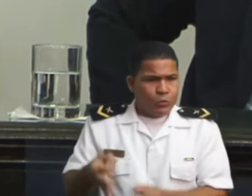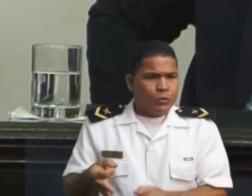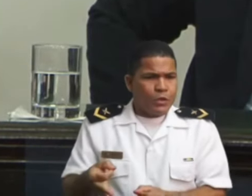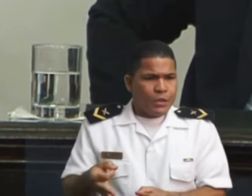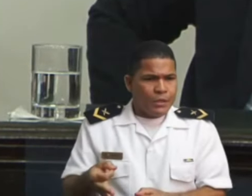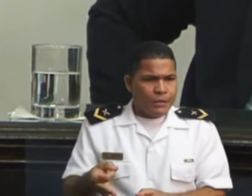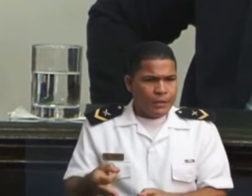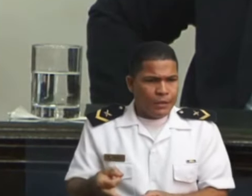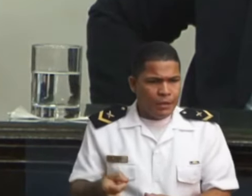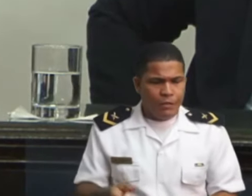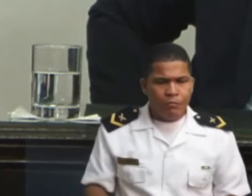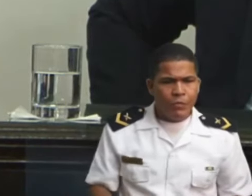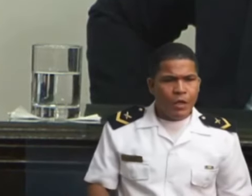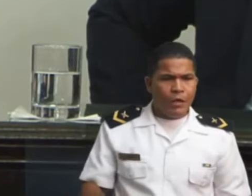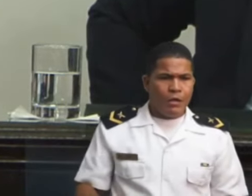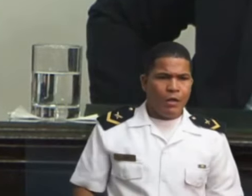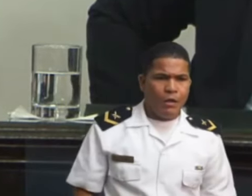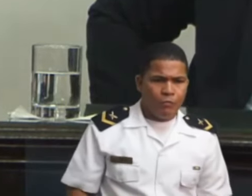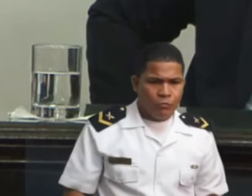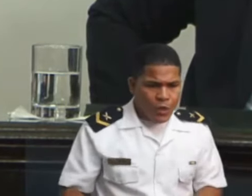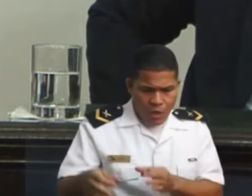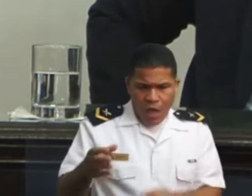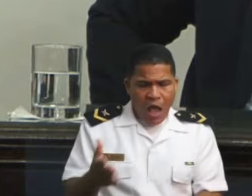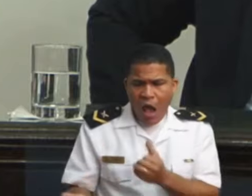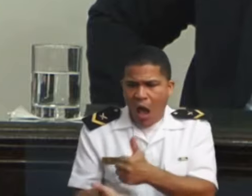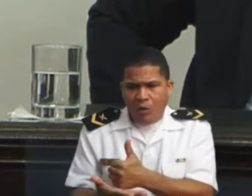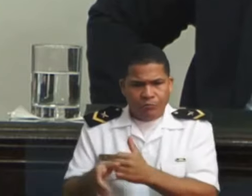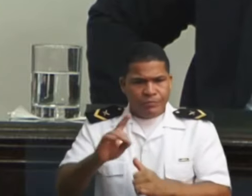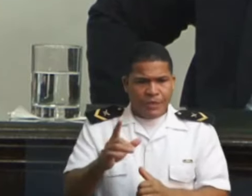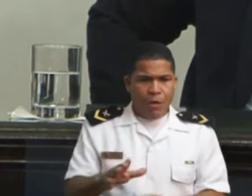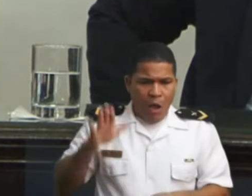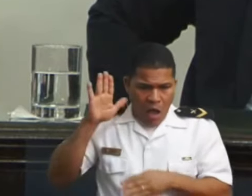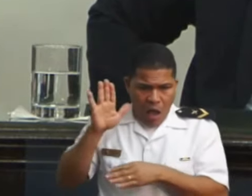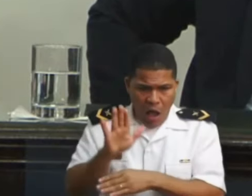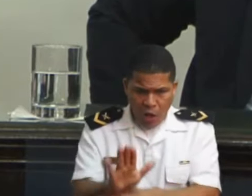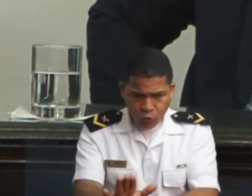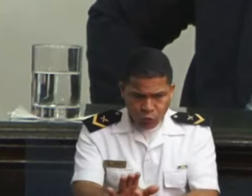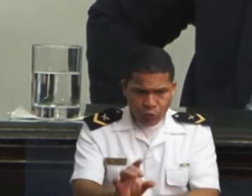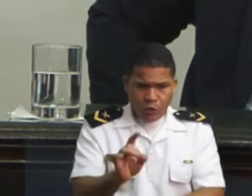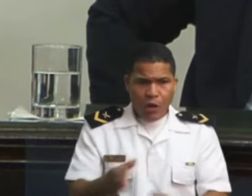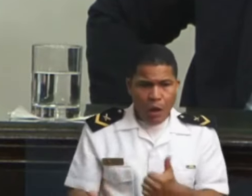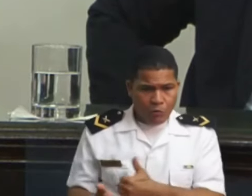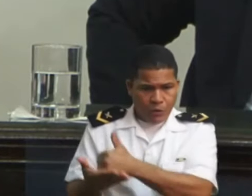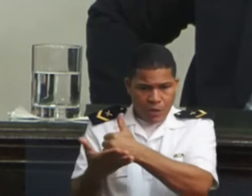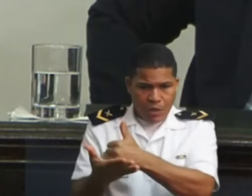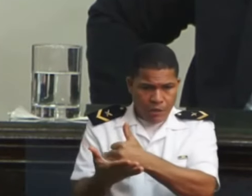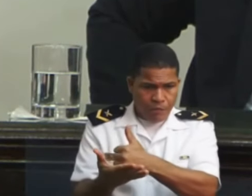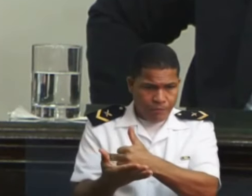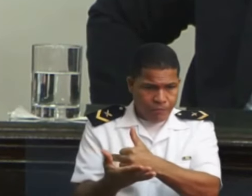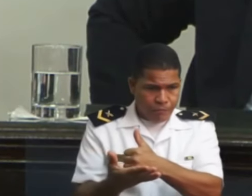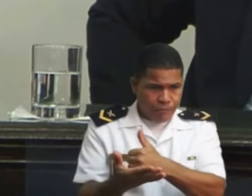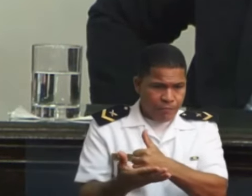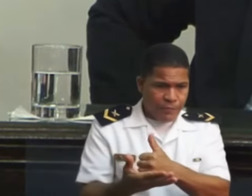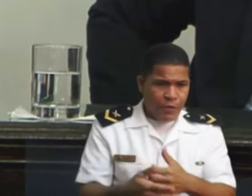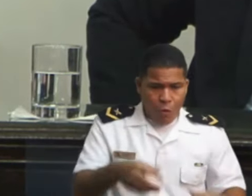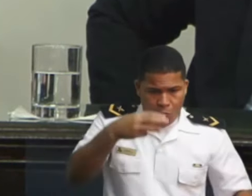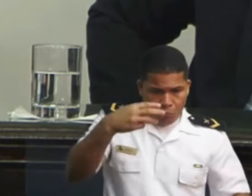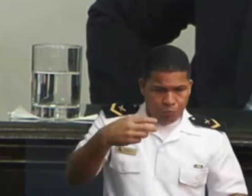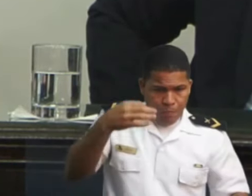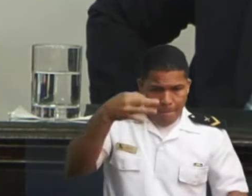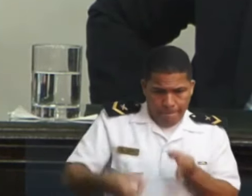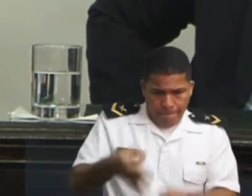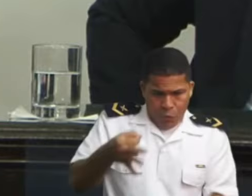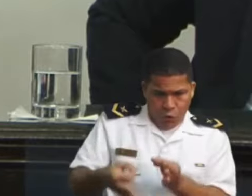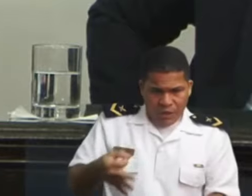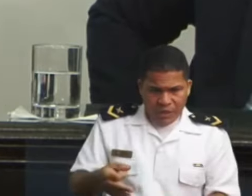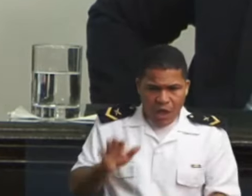lei. Ele auxilia o Poder Judiciário, ele não é auxiliado pelo Poder Judiciário. Então, a lei diz,